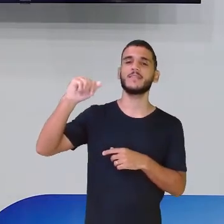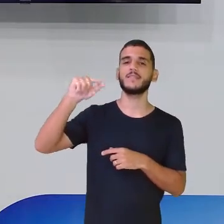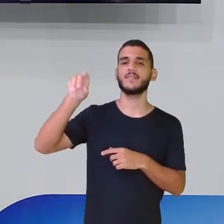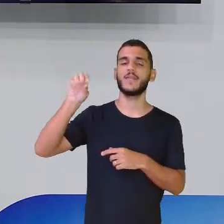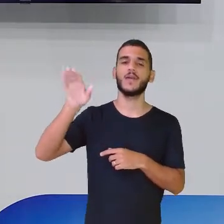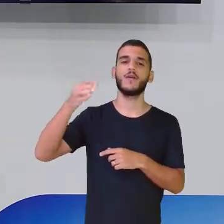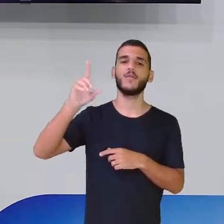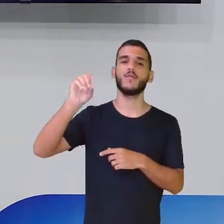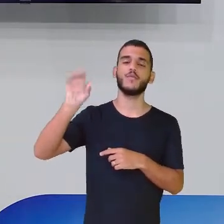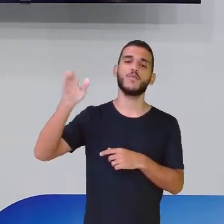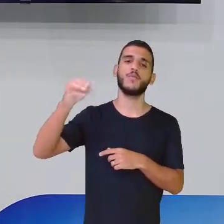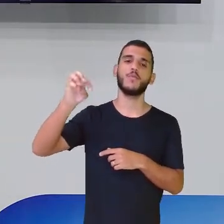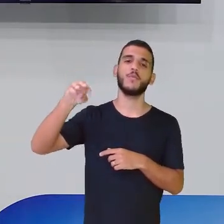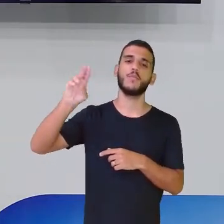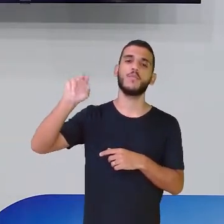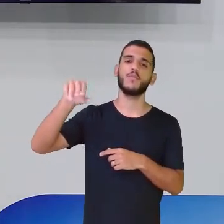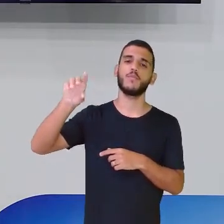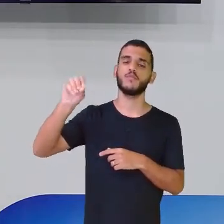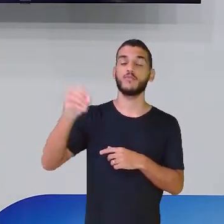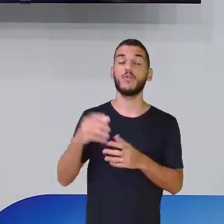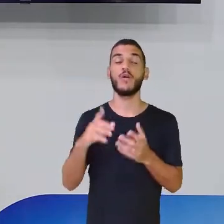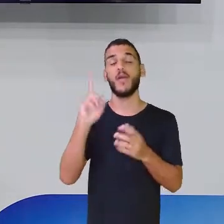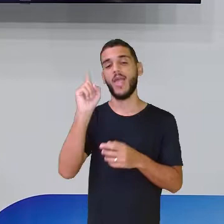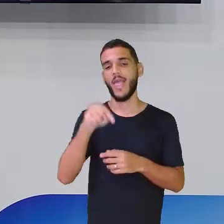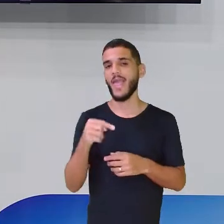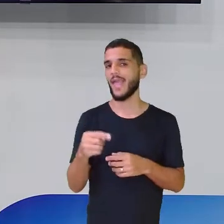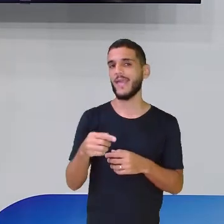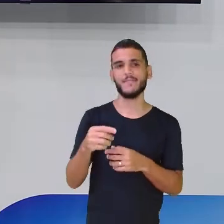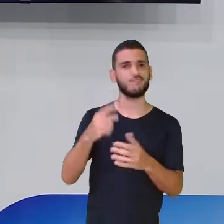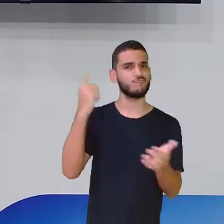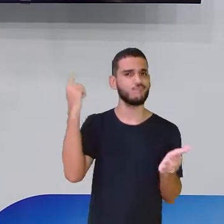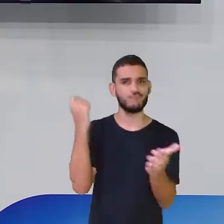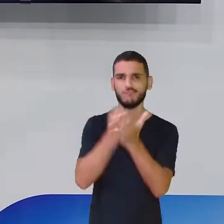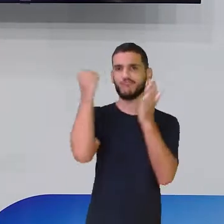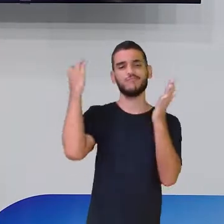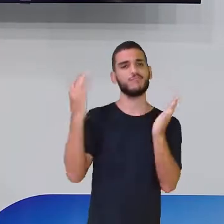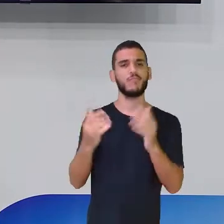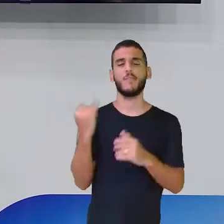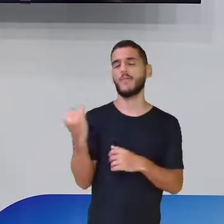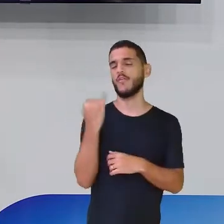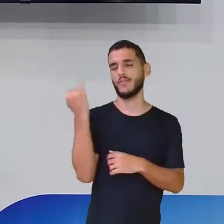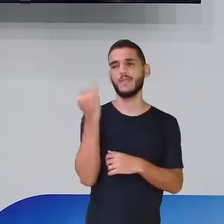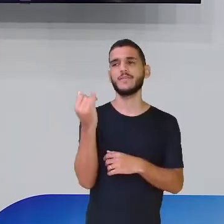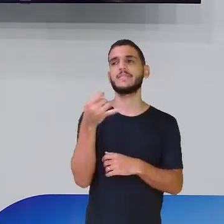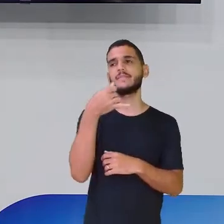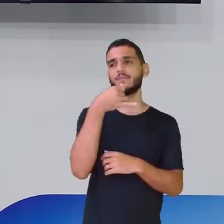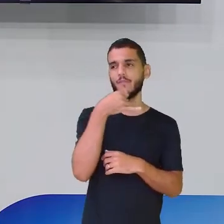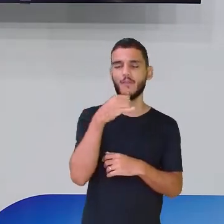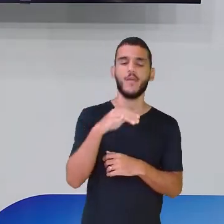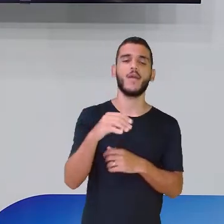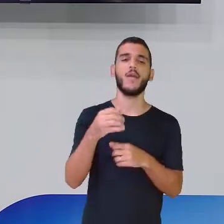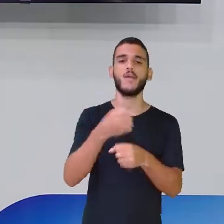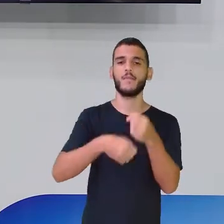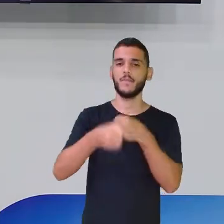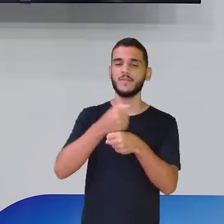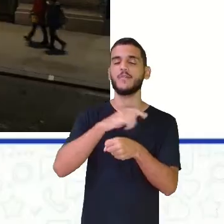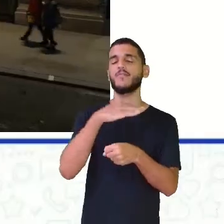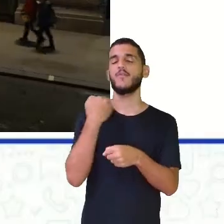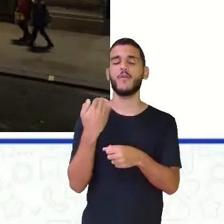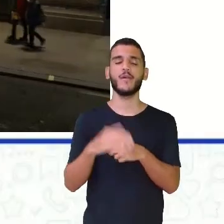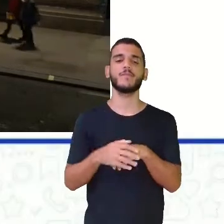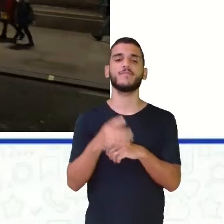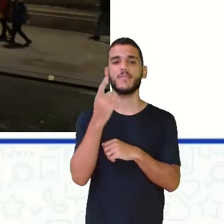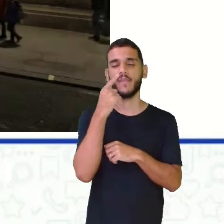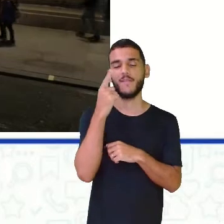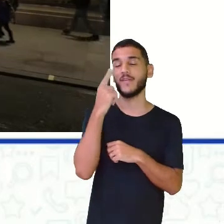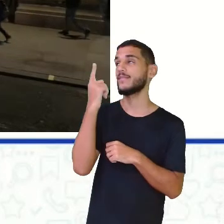entendimento dessa ideia da paisagem sonora. E, infelizmente, ele nos deixou o ano passado. Vamos ver mais uma